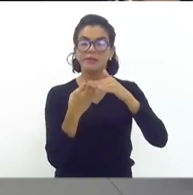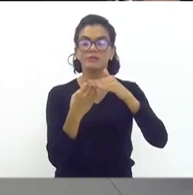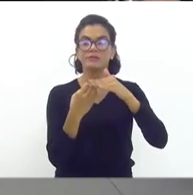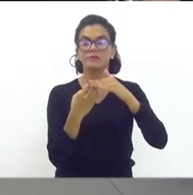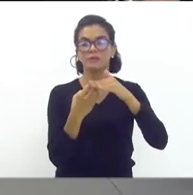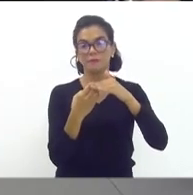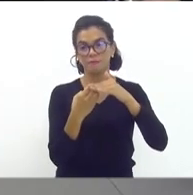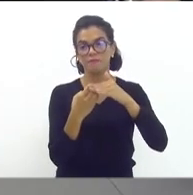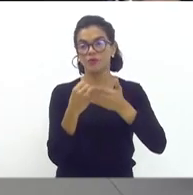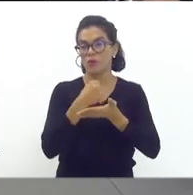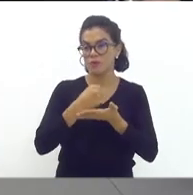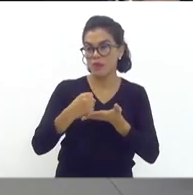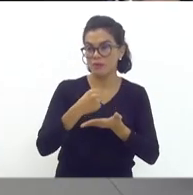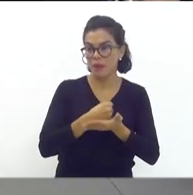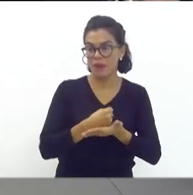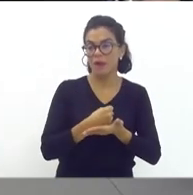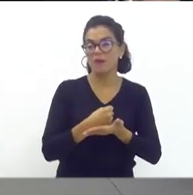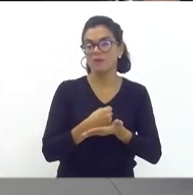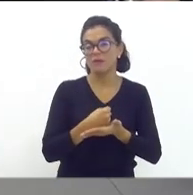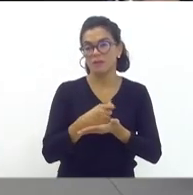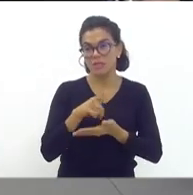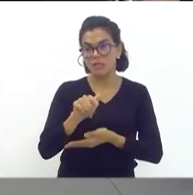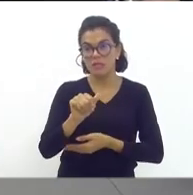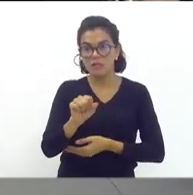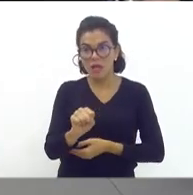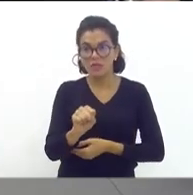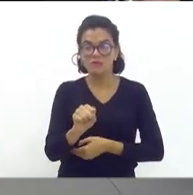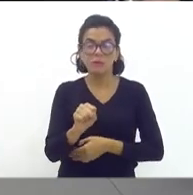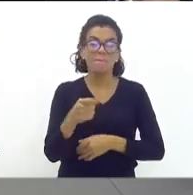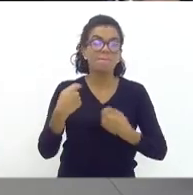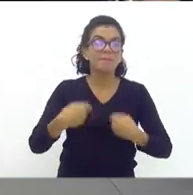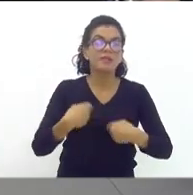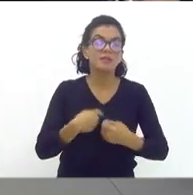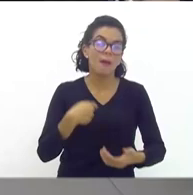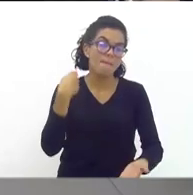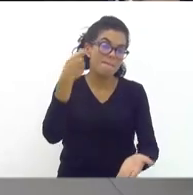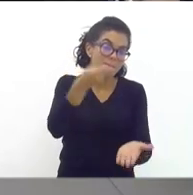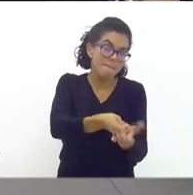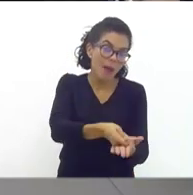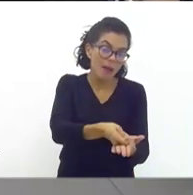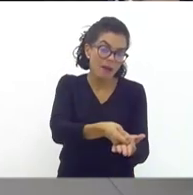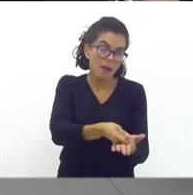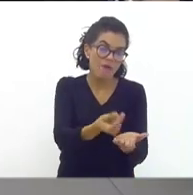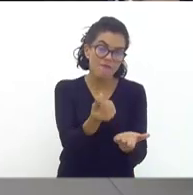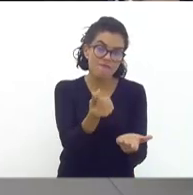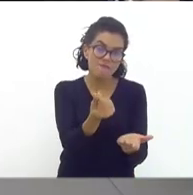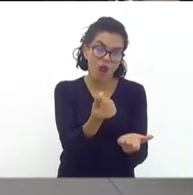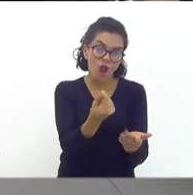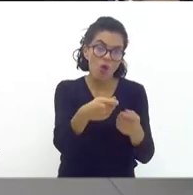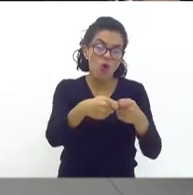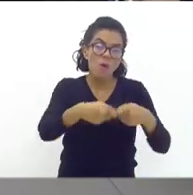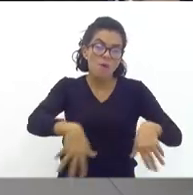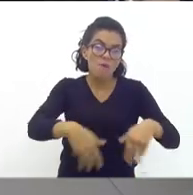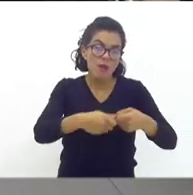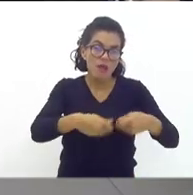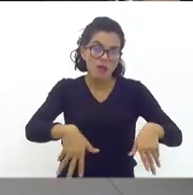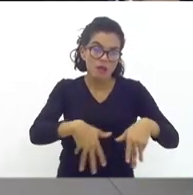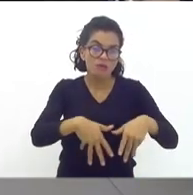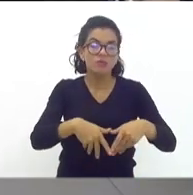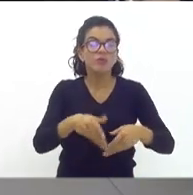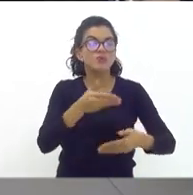que o usuário é deveria pagar alguns valores a título de prejuízos isso